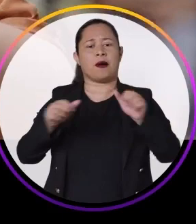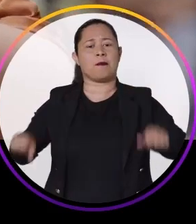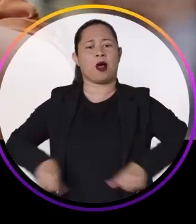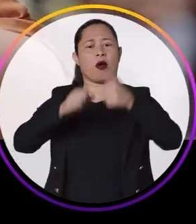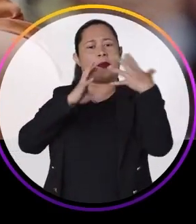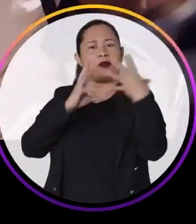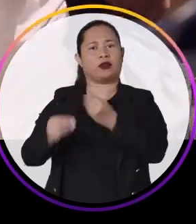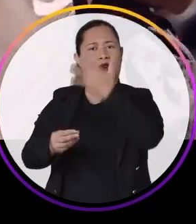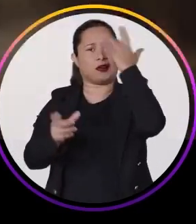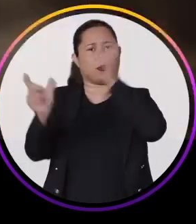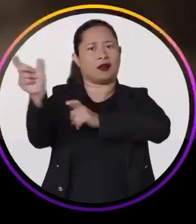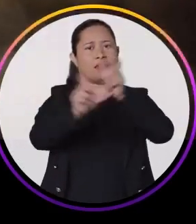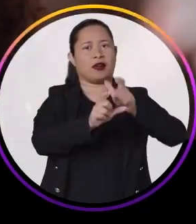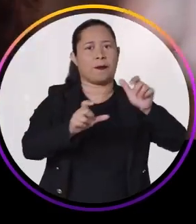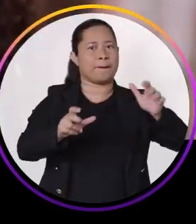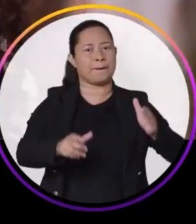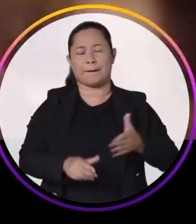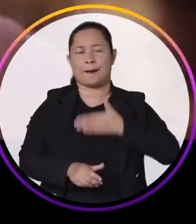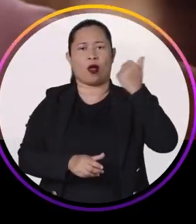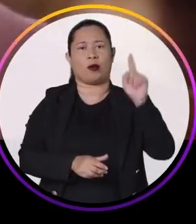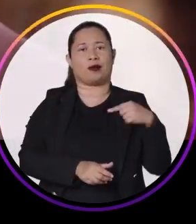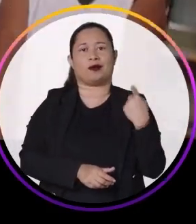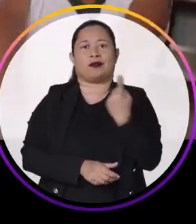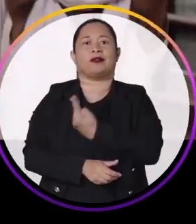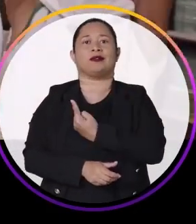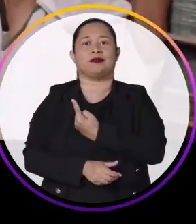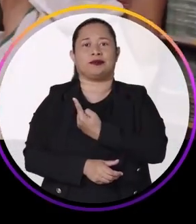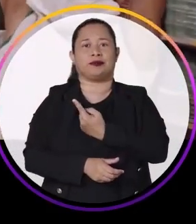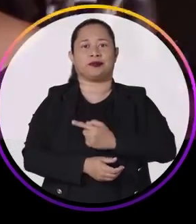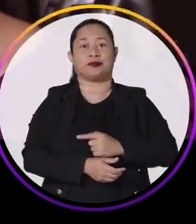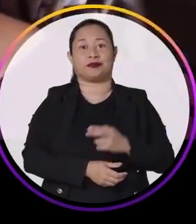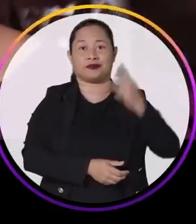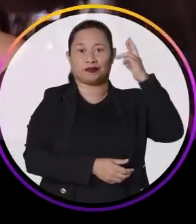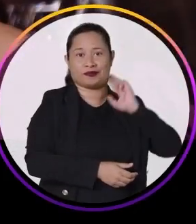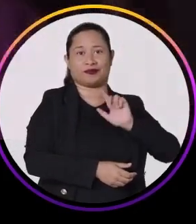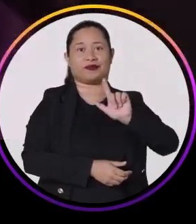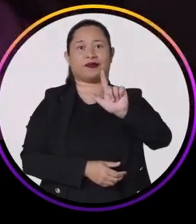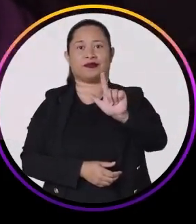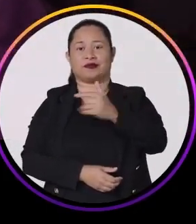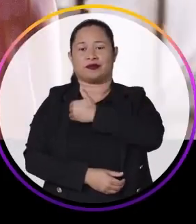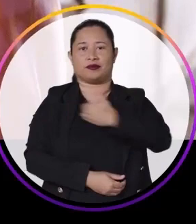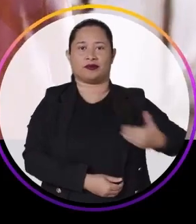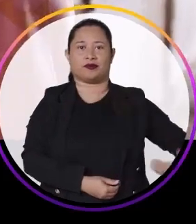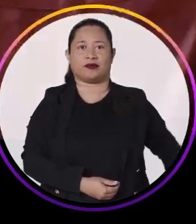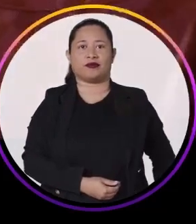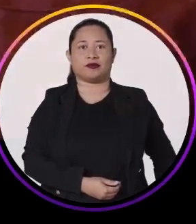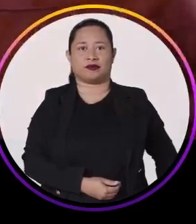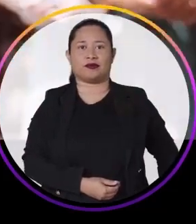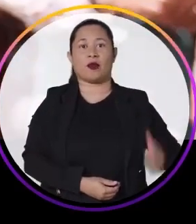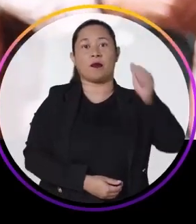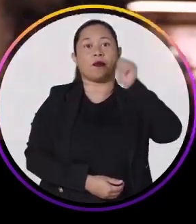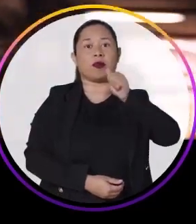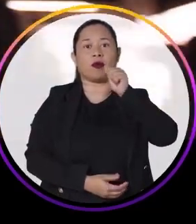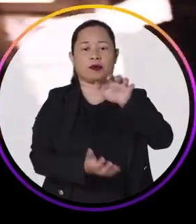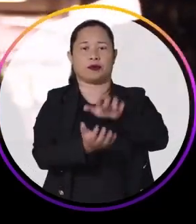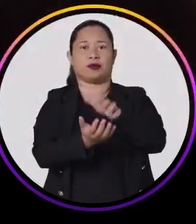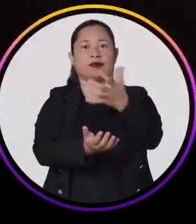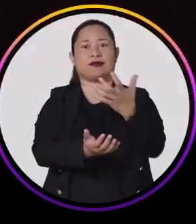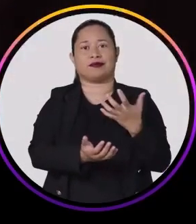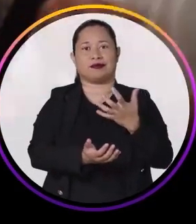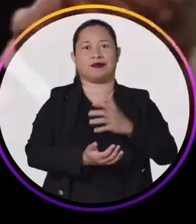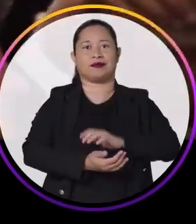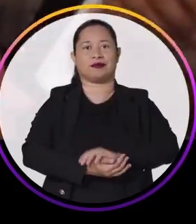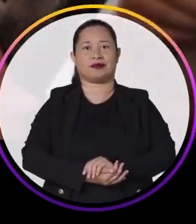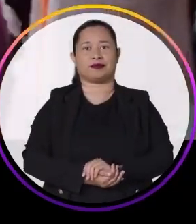diferente e melhor pra todo mundo, melhor pra gente. Raquel Lira, governadora. A mulher